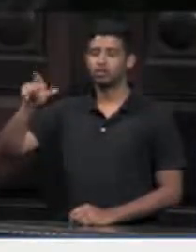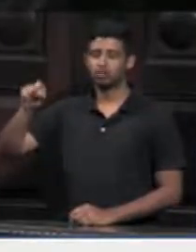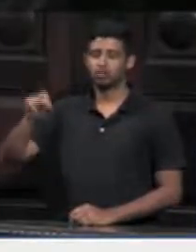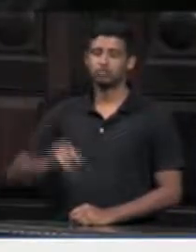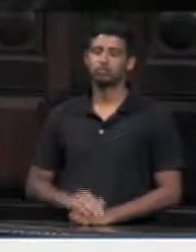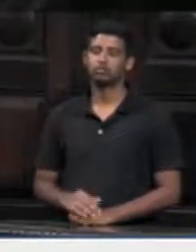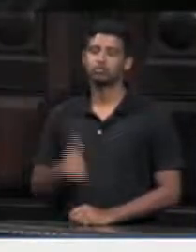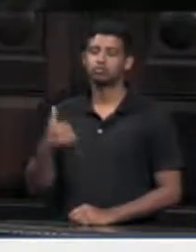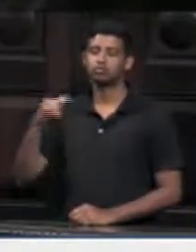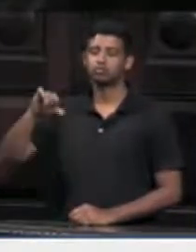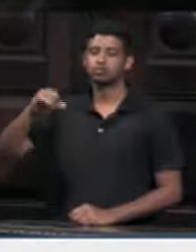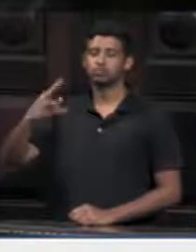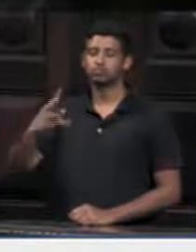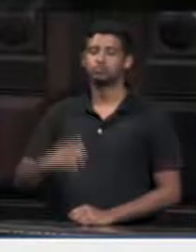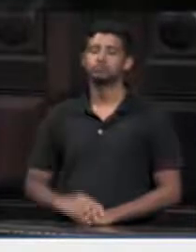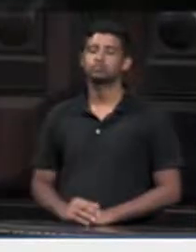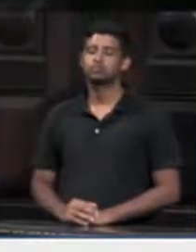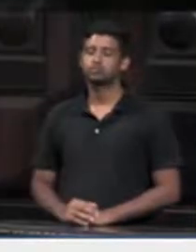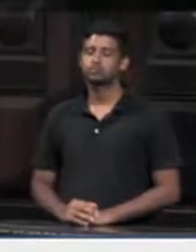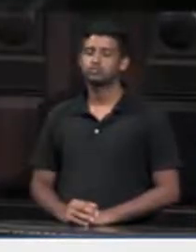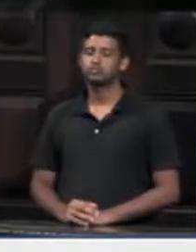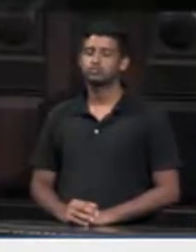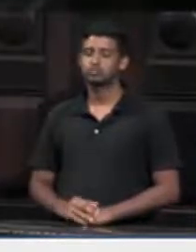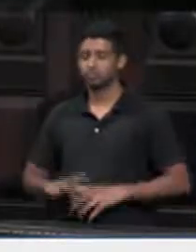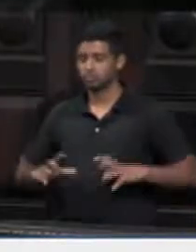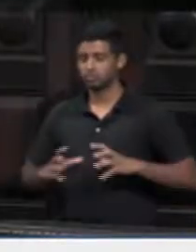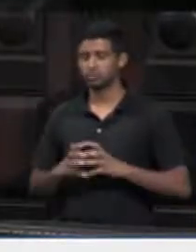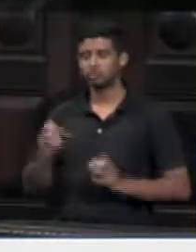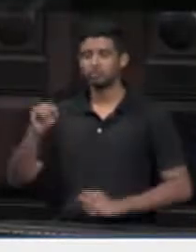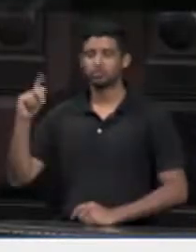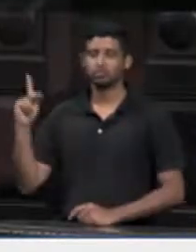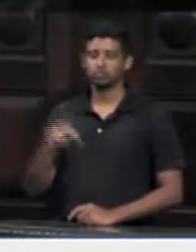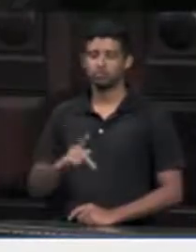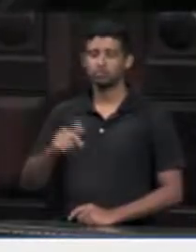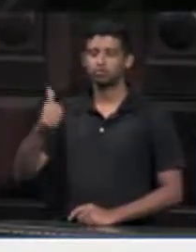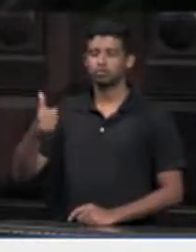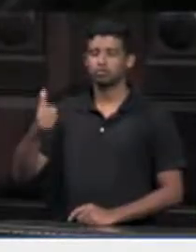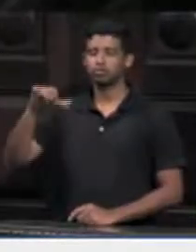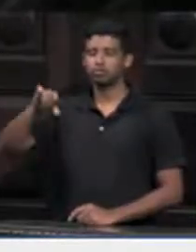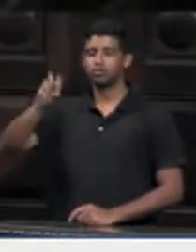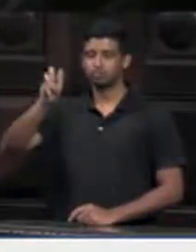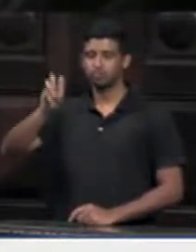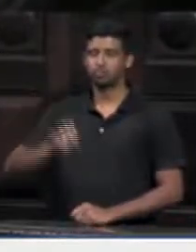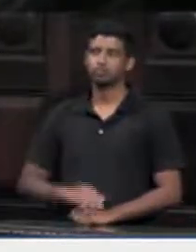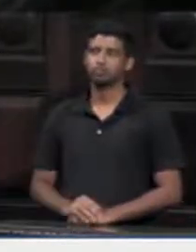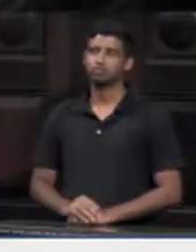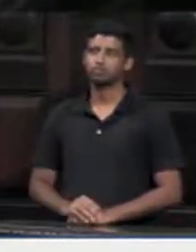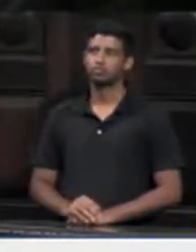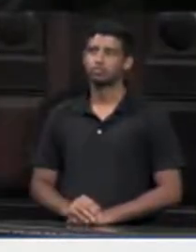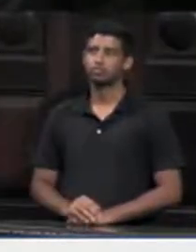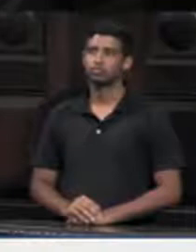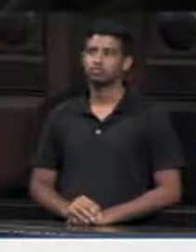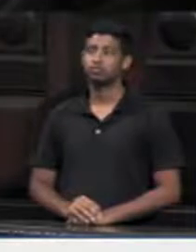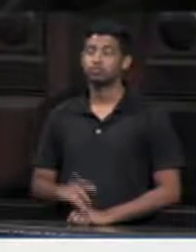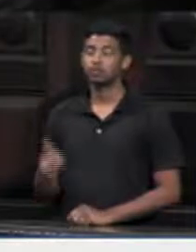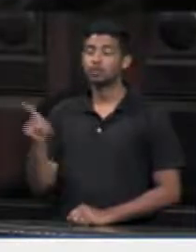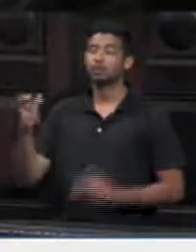Mohamed, 194. Bancada do PSOL, 195. O